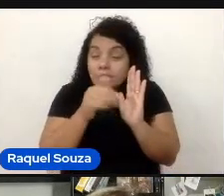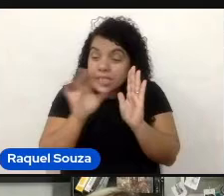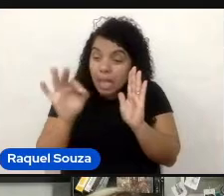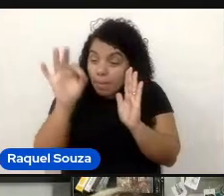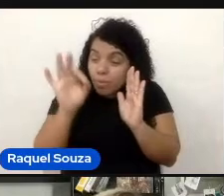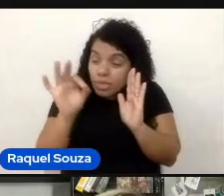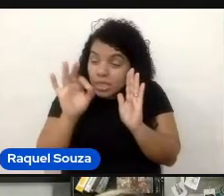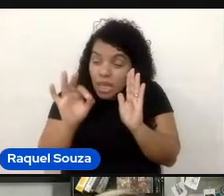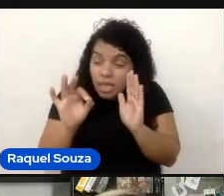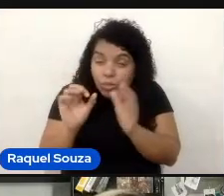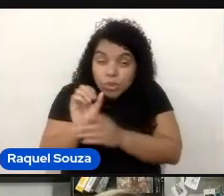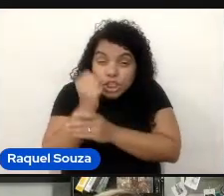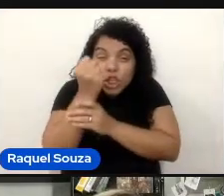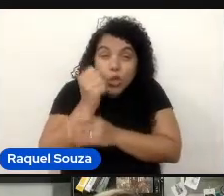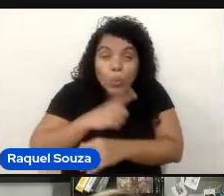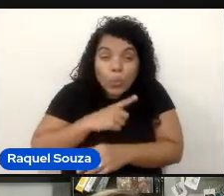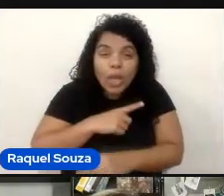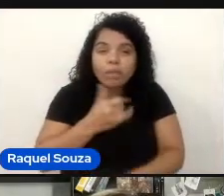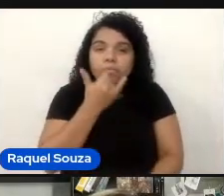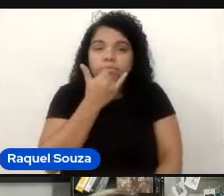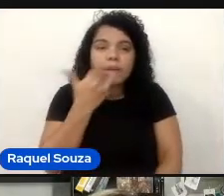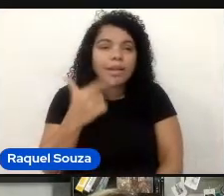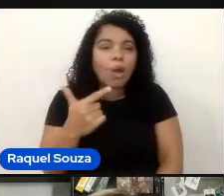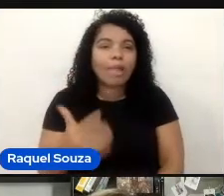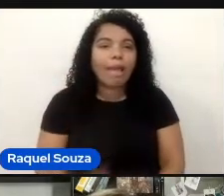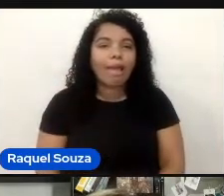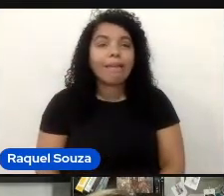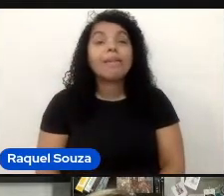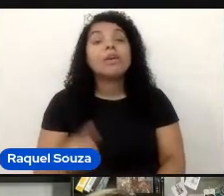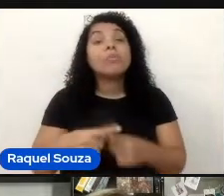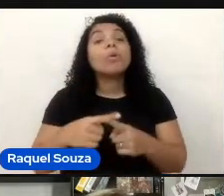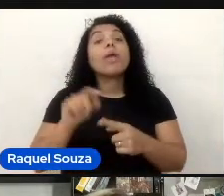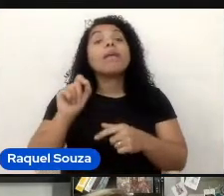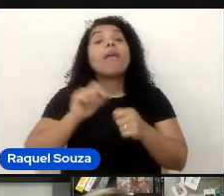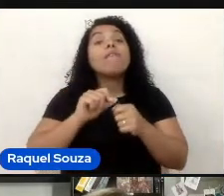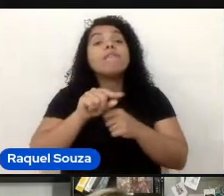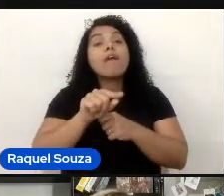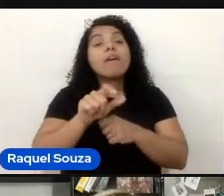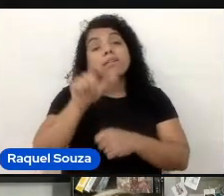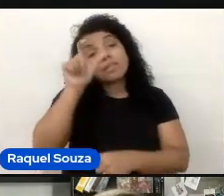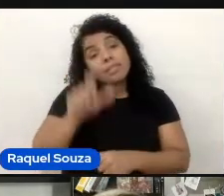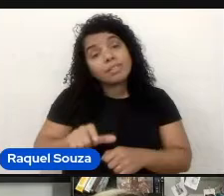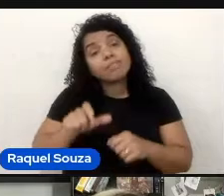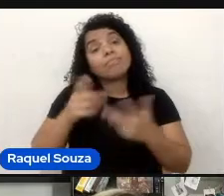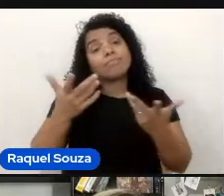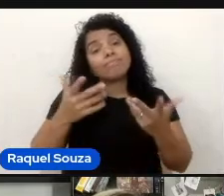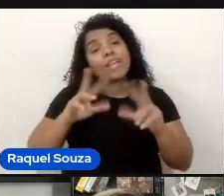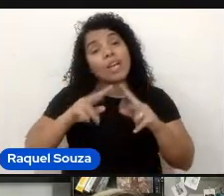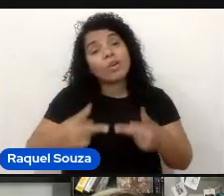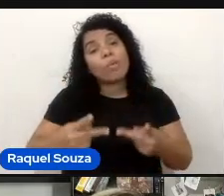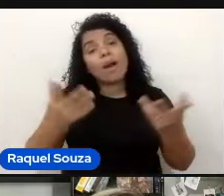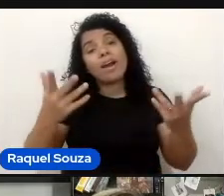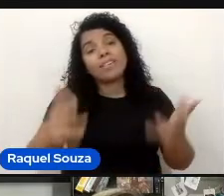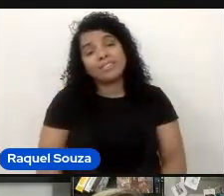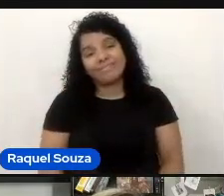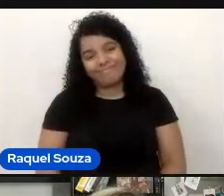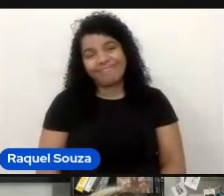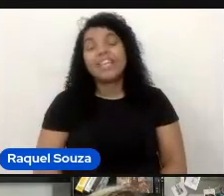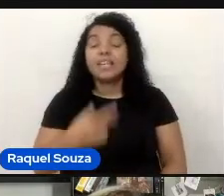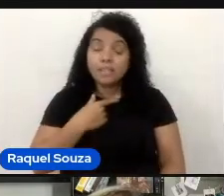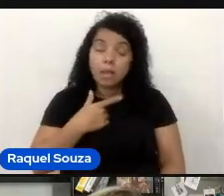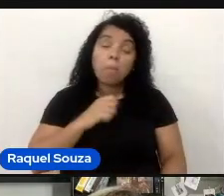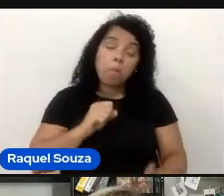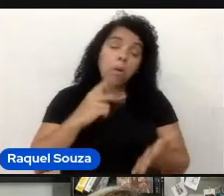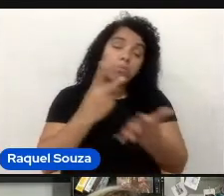existe, gente. Por quê? Ele é construído por um ser humano. Um ser humano, ele está suscetível a erros, suscetível a